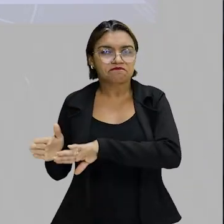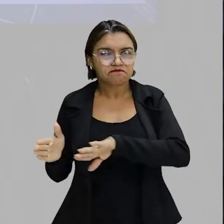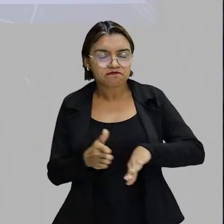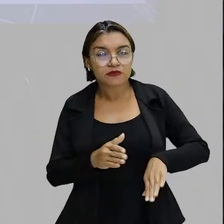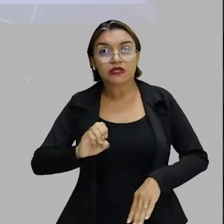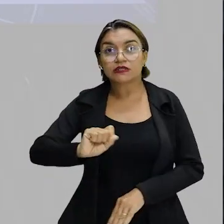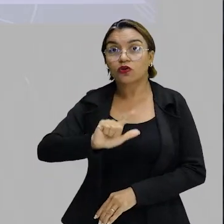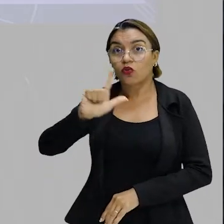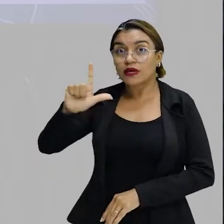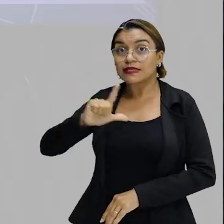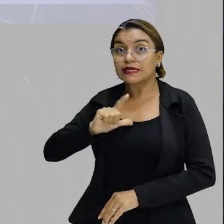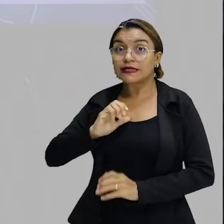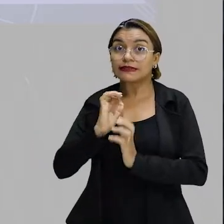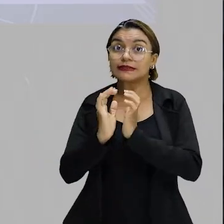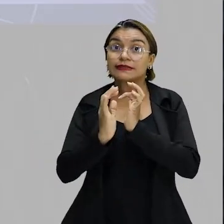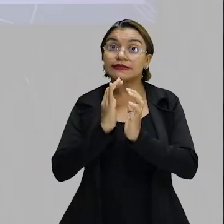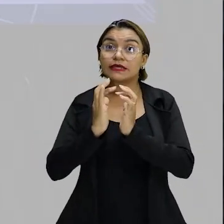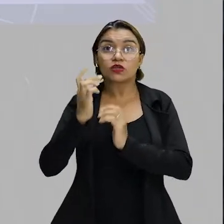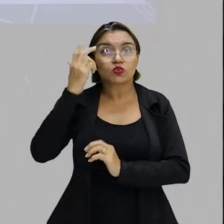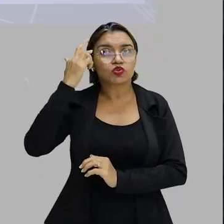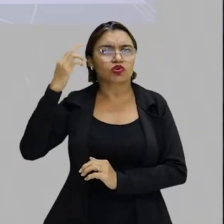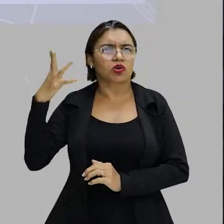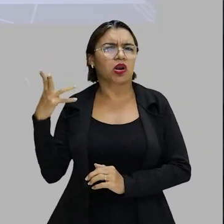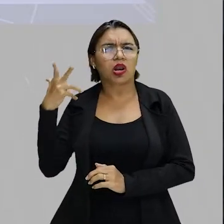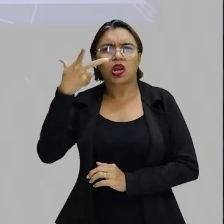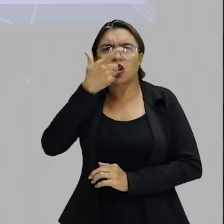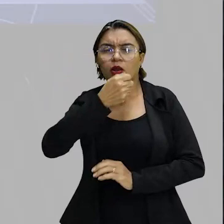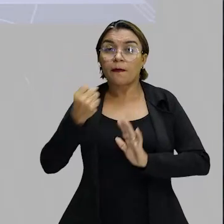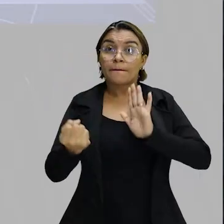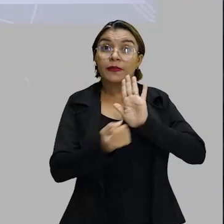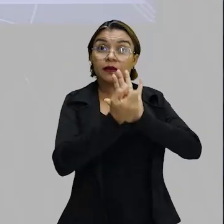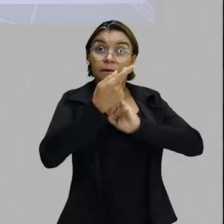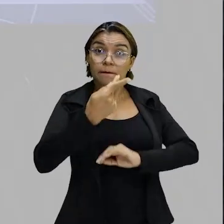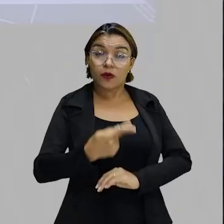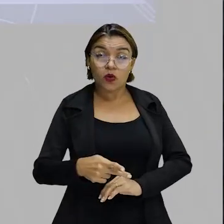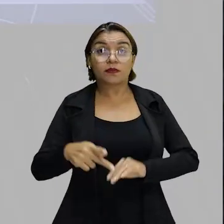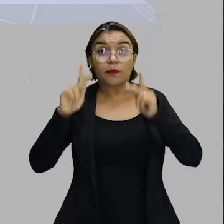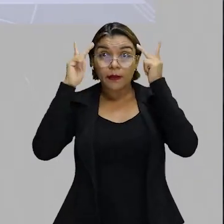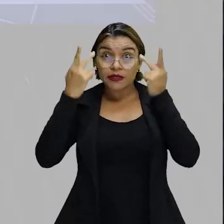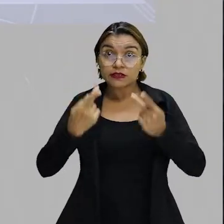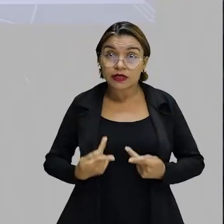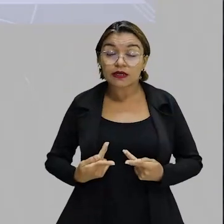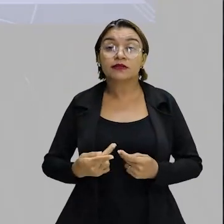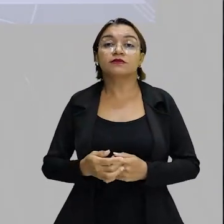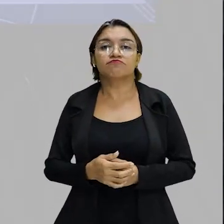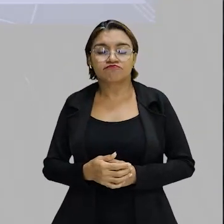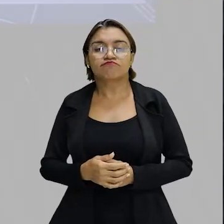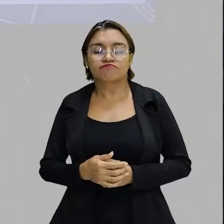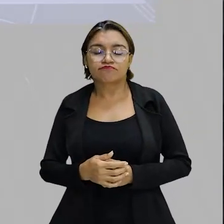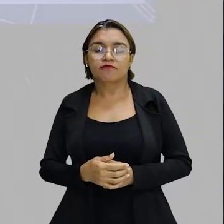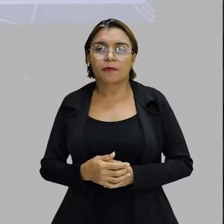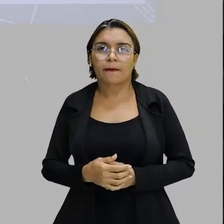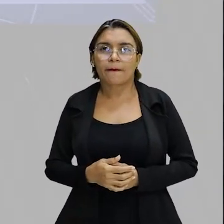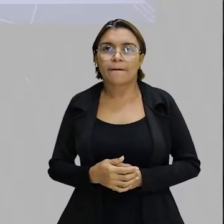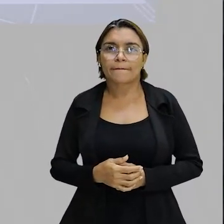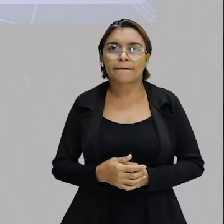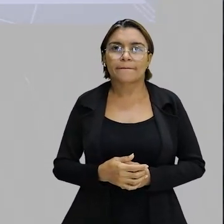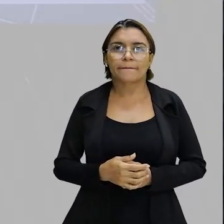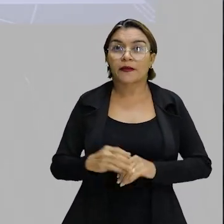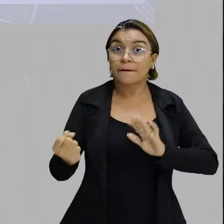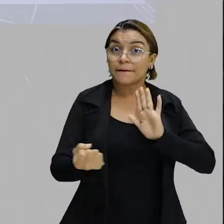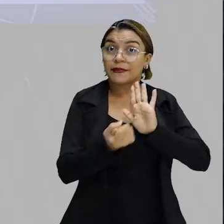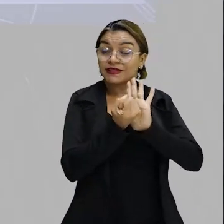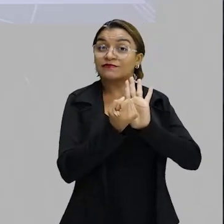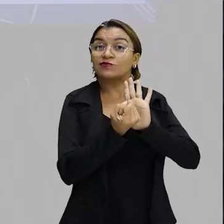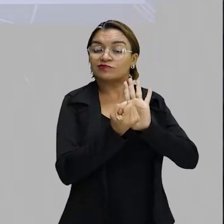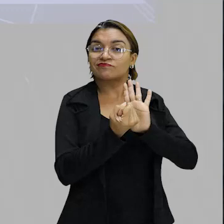histórico, lindíssimo, um patrimônio nosso, um patrimônio da humanidade, né? Nós somos aqui patrimônio da